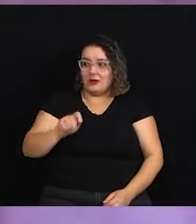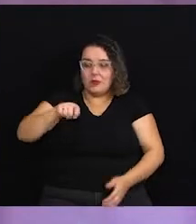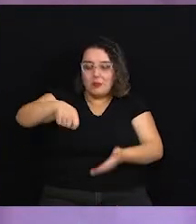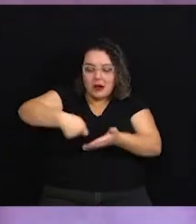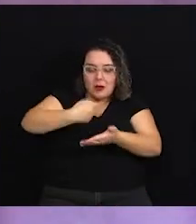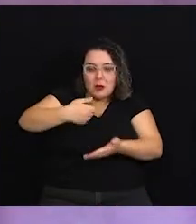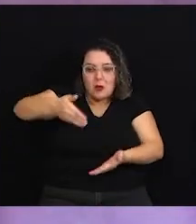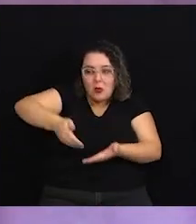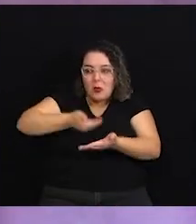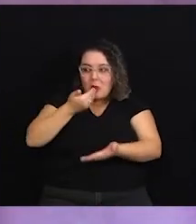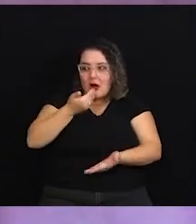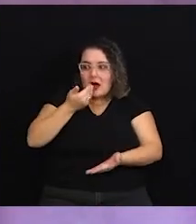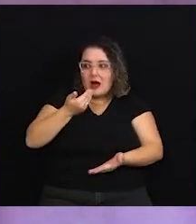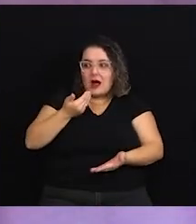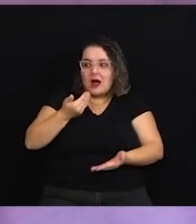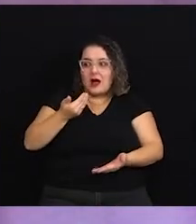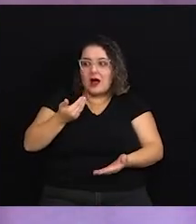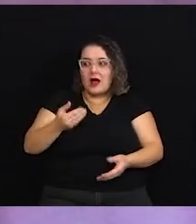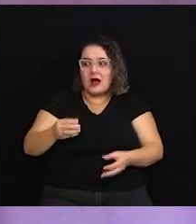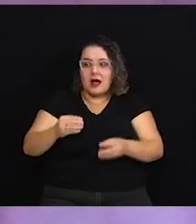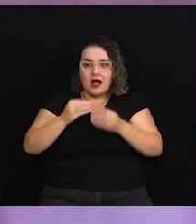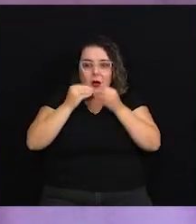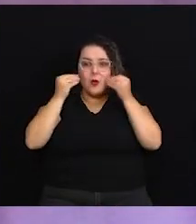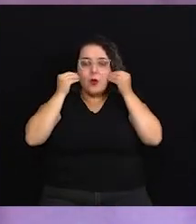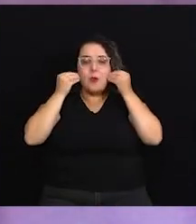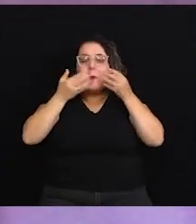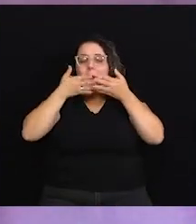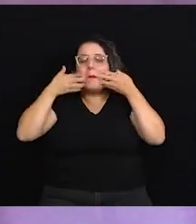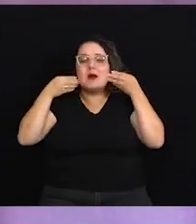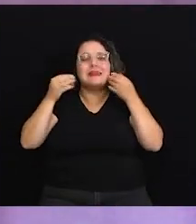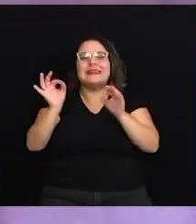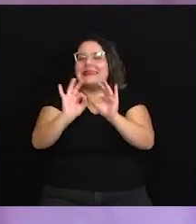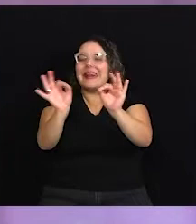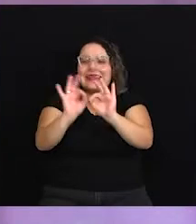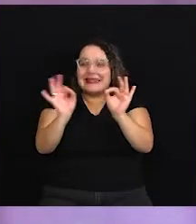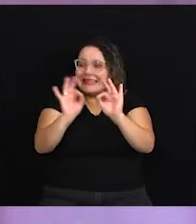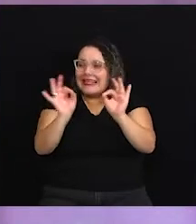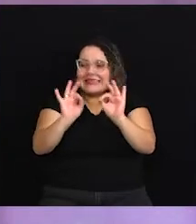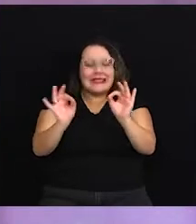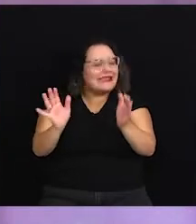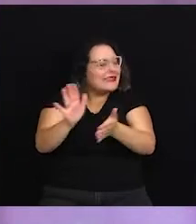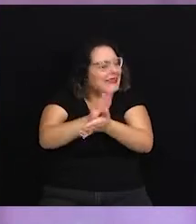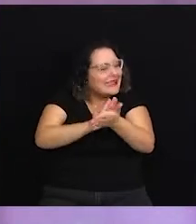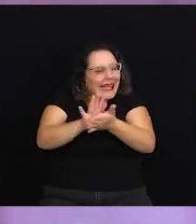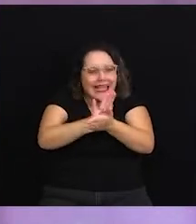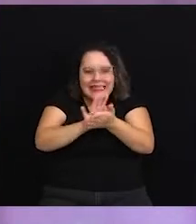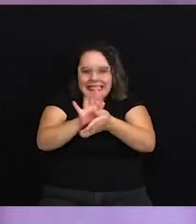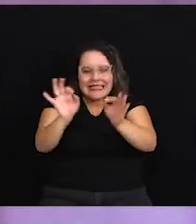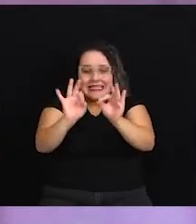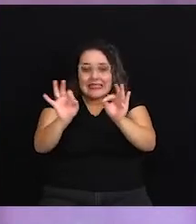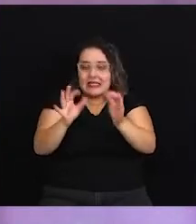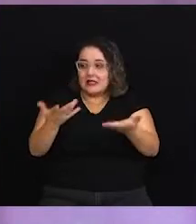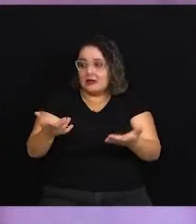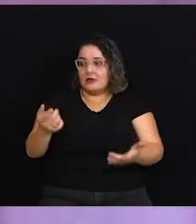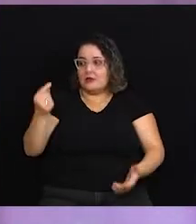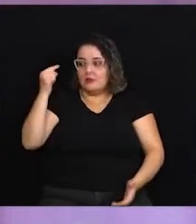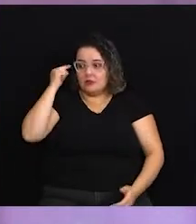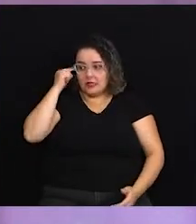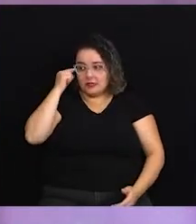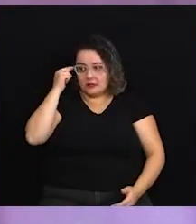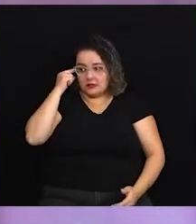colher coloque um pano na boca nem para colocar nada na boca da pessoa né É procurando por quê que acontece a pessoa